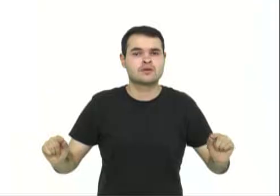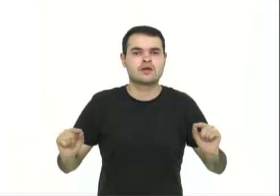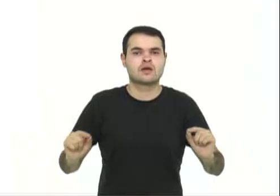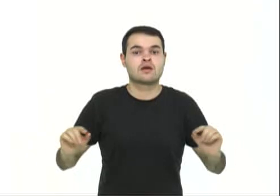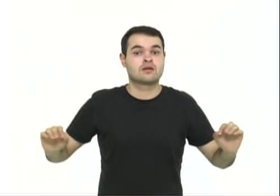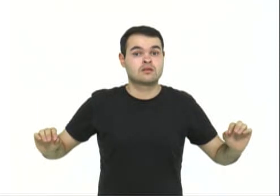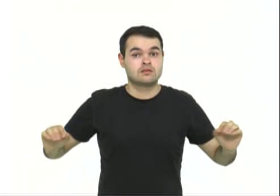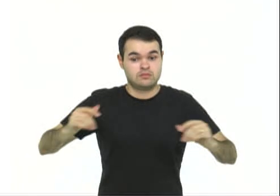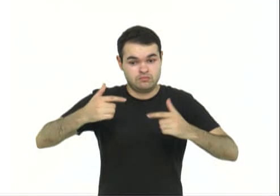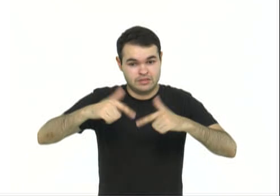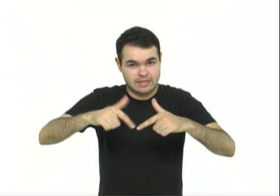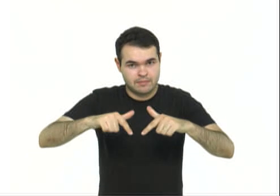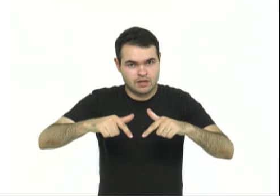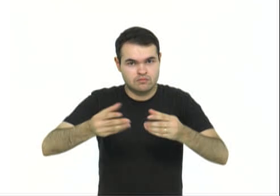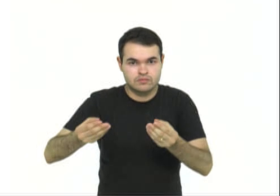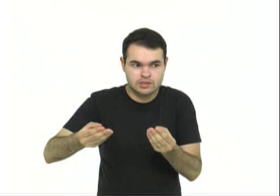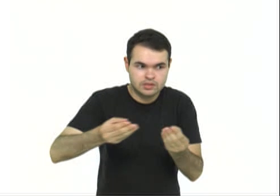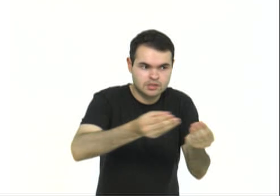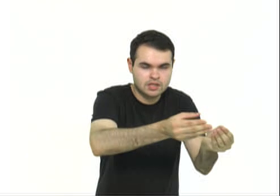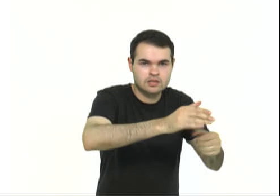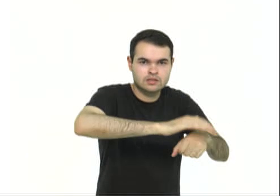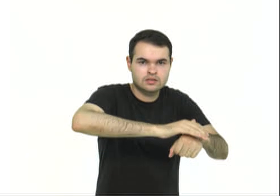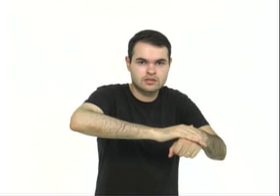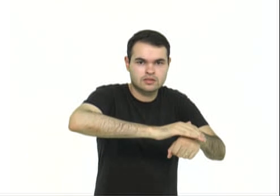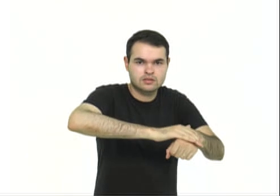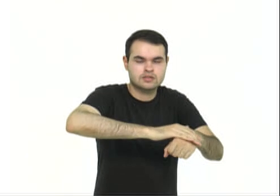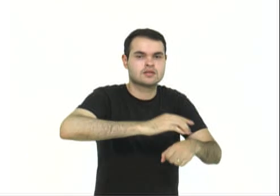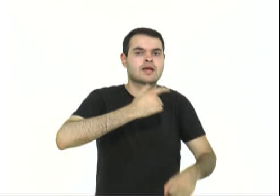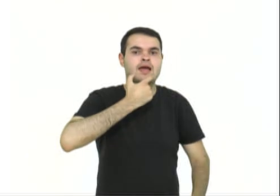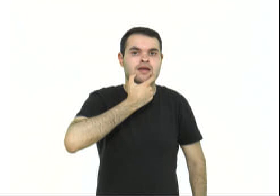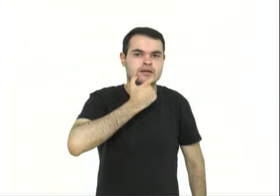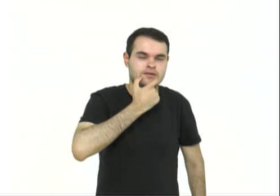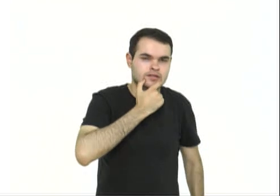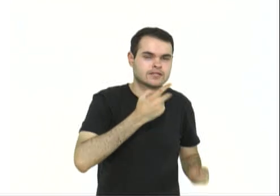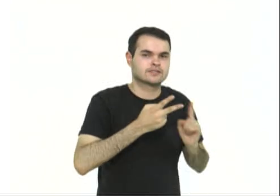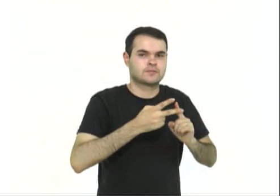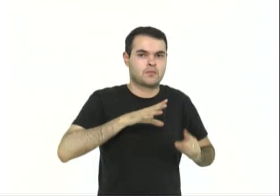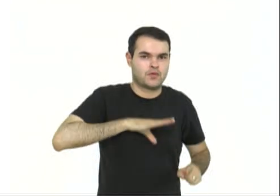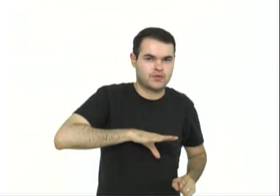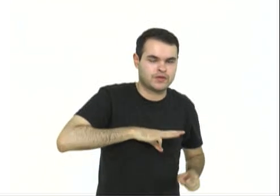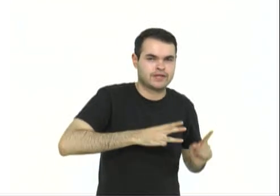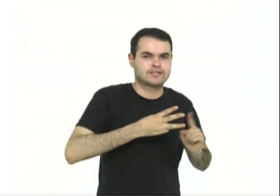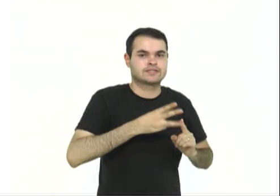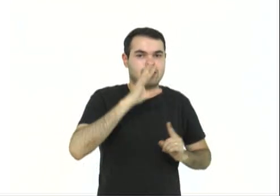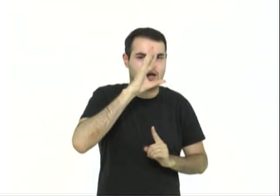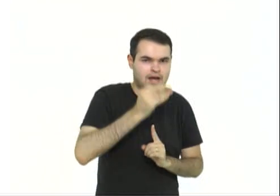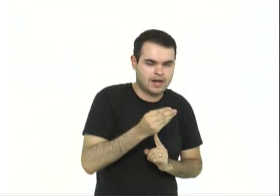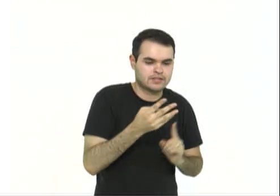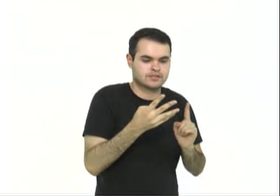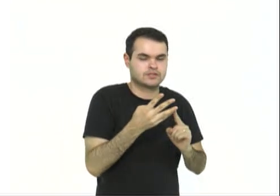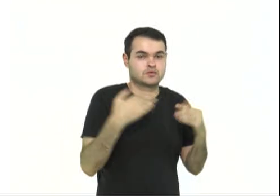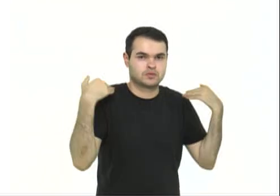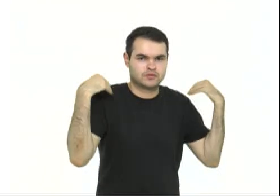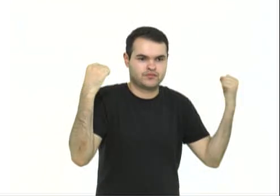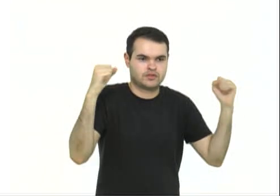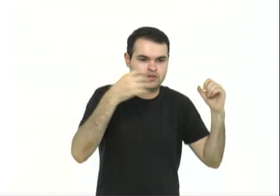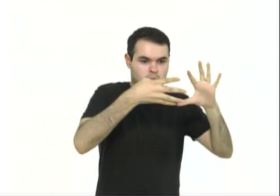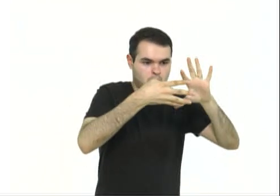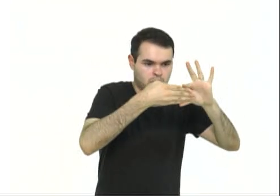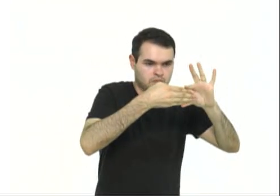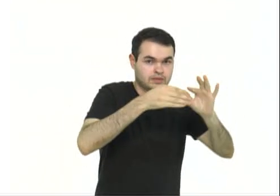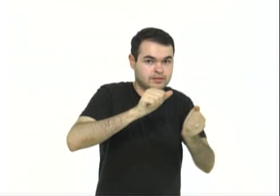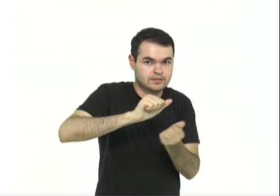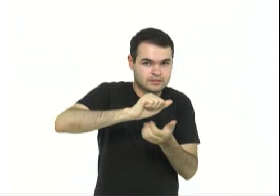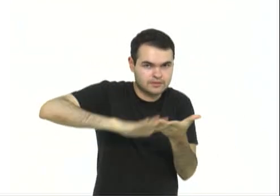um trabalho único para seus professores de língua inglesa, língua portuguesa, arte e educação física. Portanto, fique atento